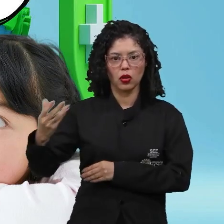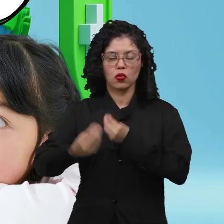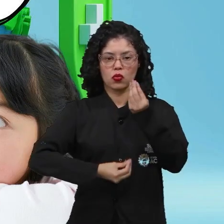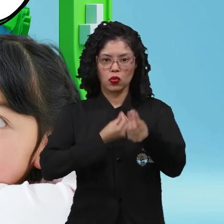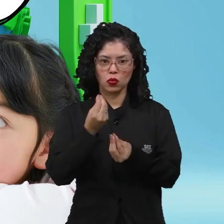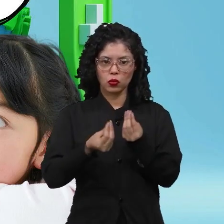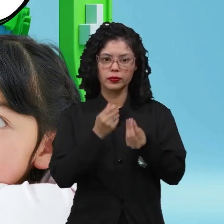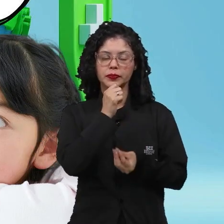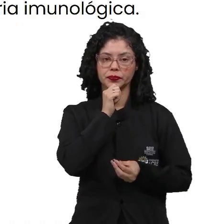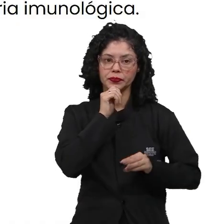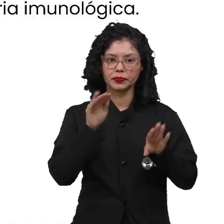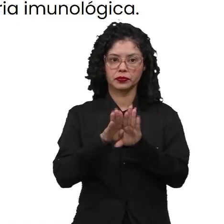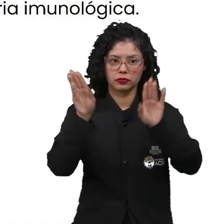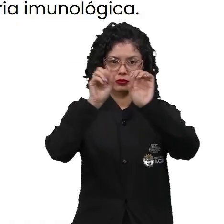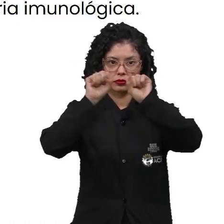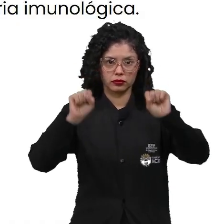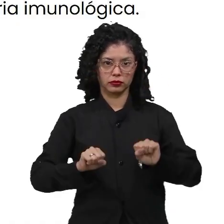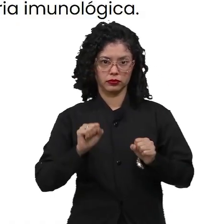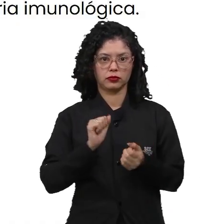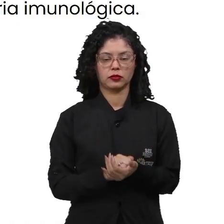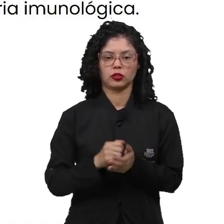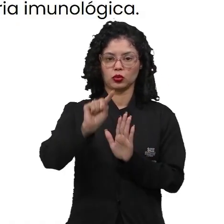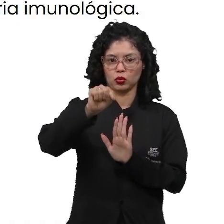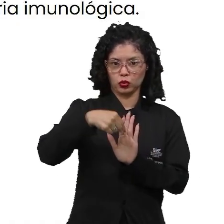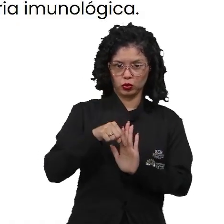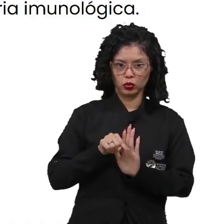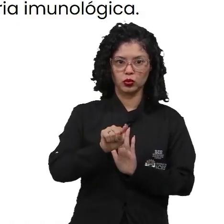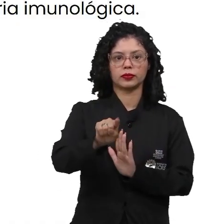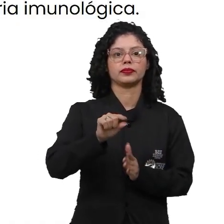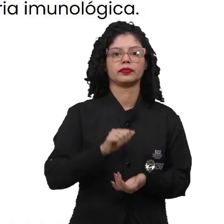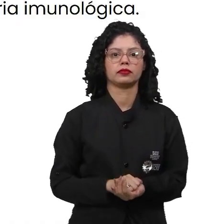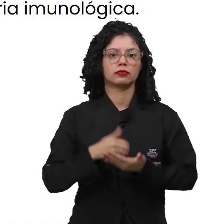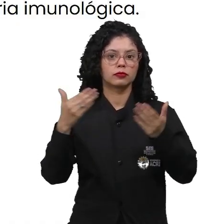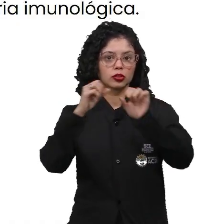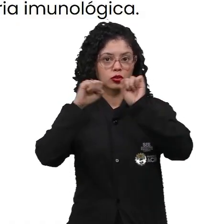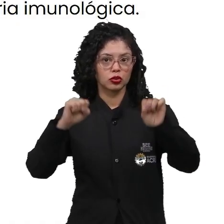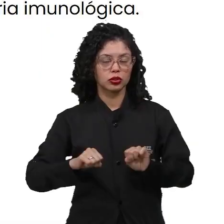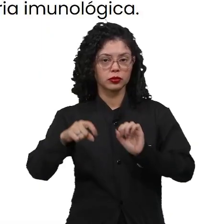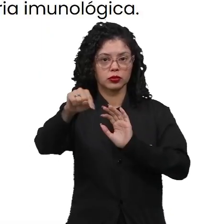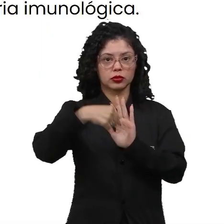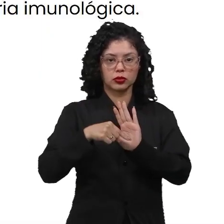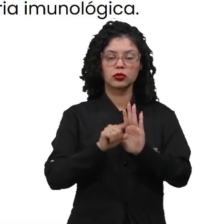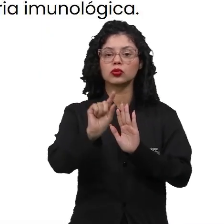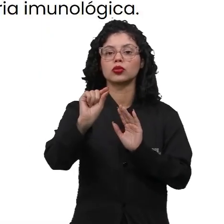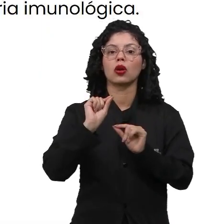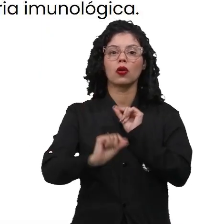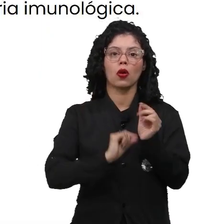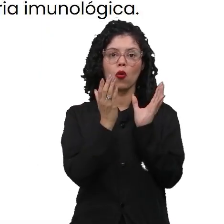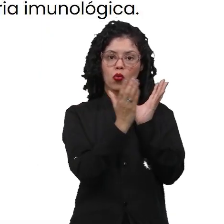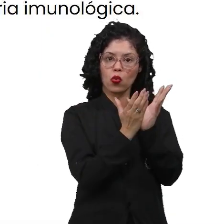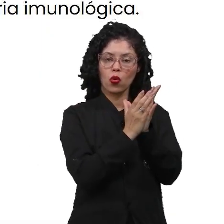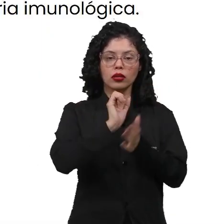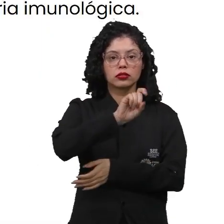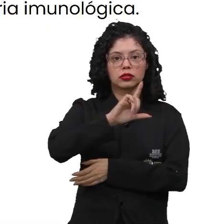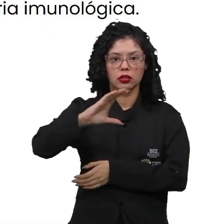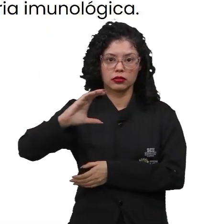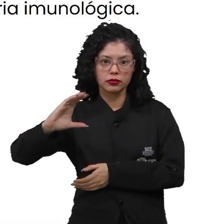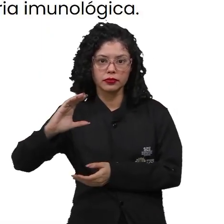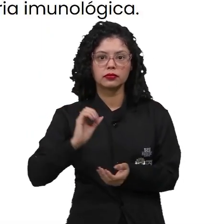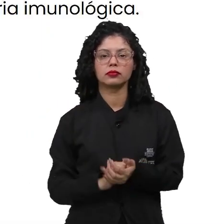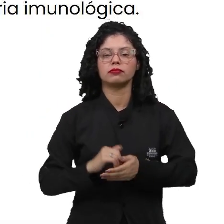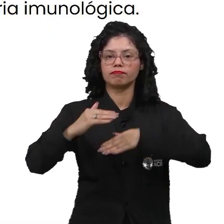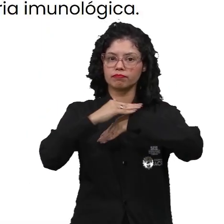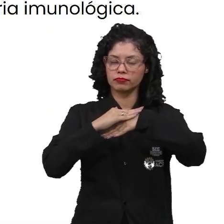que funciona ali o nosso sistema imunológico. Então, o sistema imunológico vai ser o quê, gente? Um conjunto tanto de